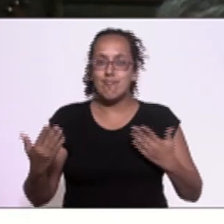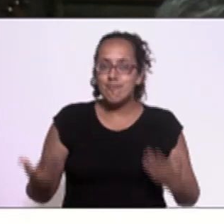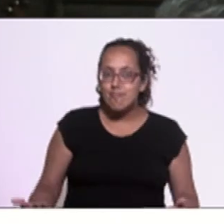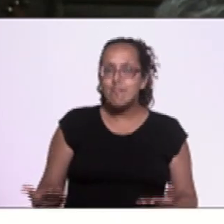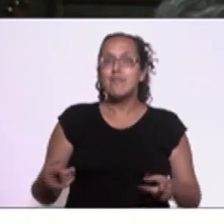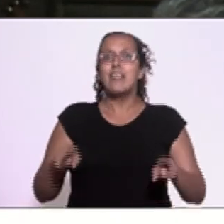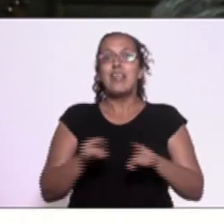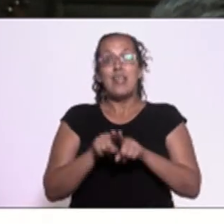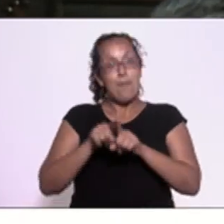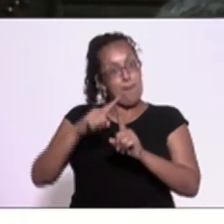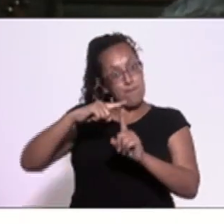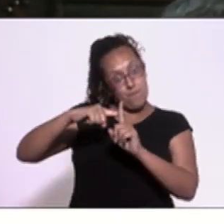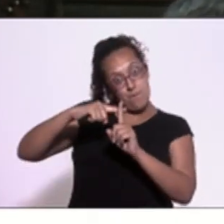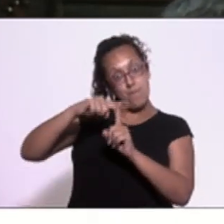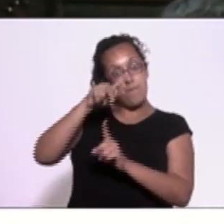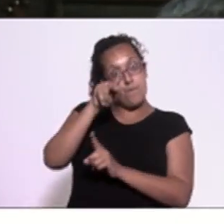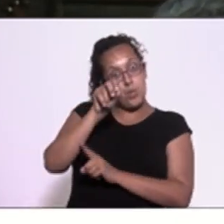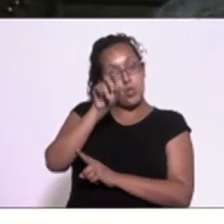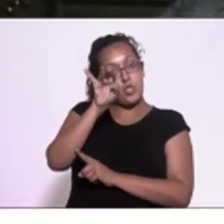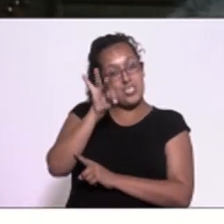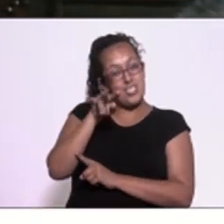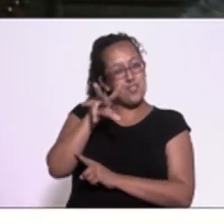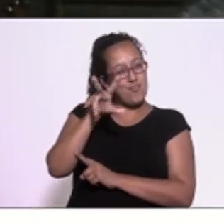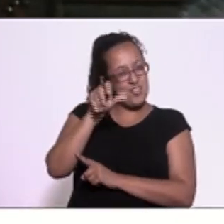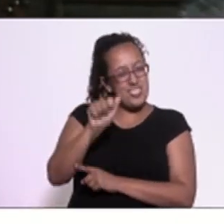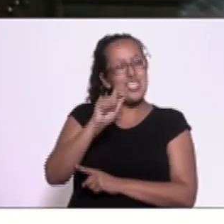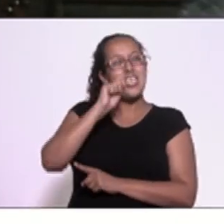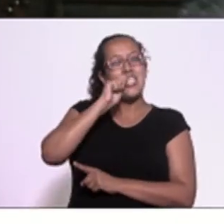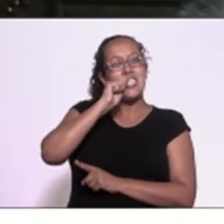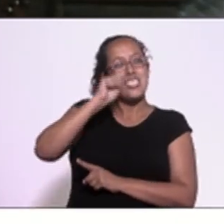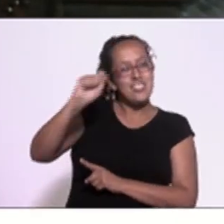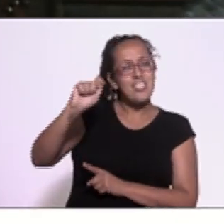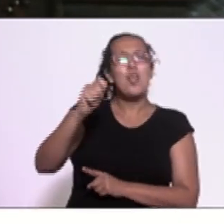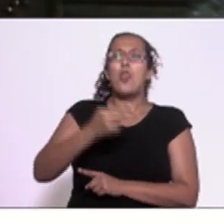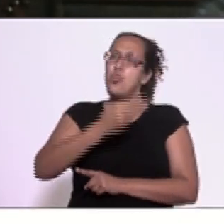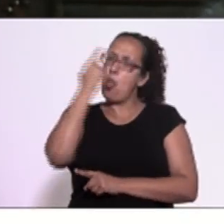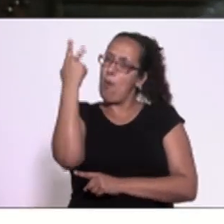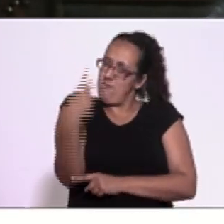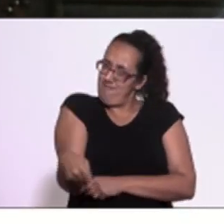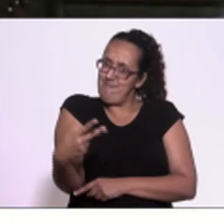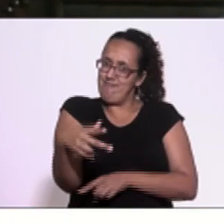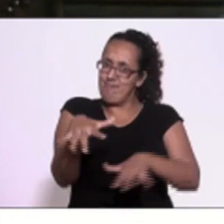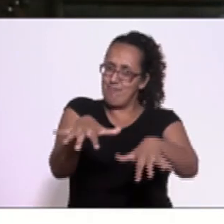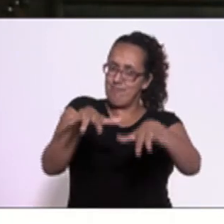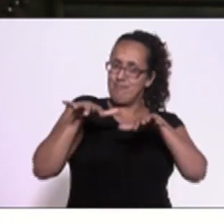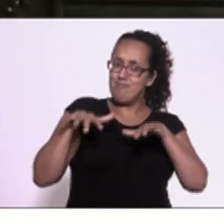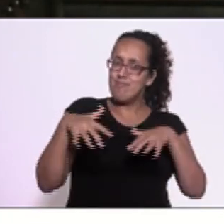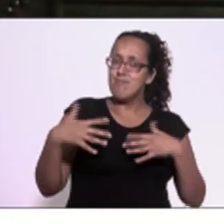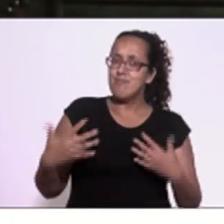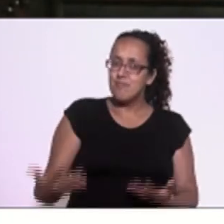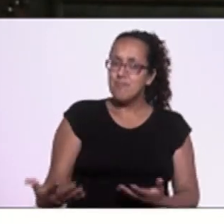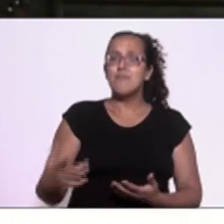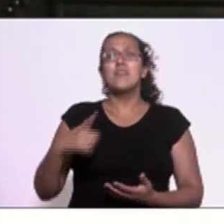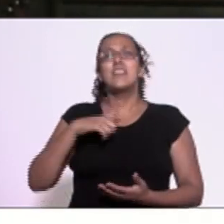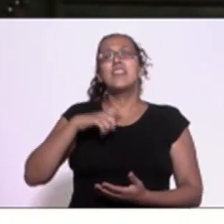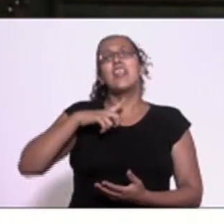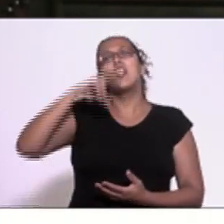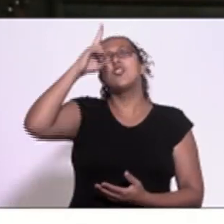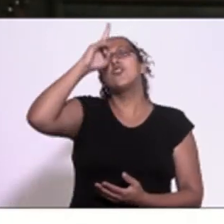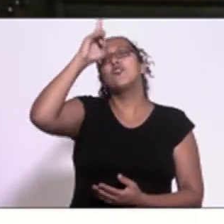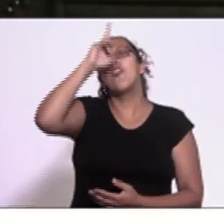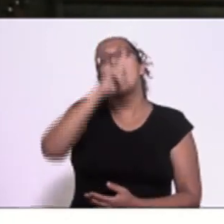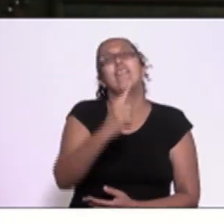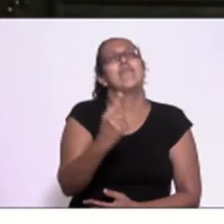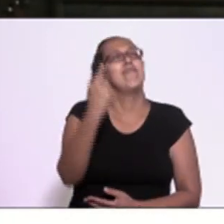os positivistas incluíram Tiradentes, que dá nome a este palácio, em sua trindade cívica